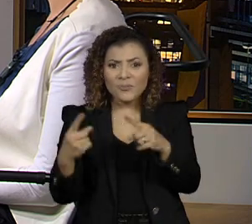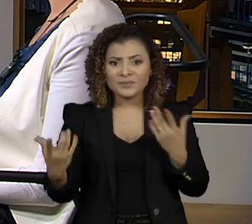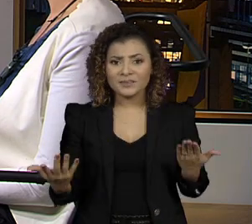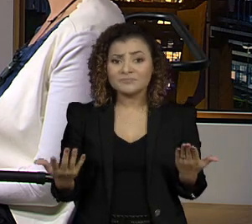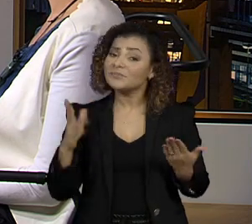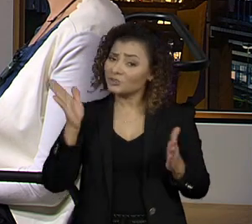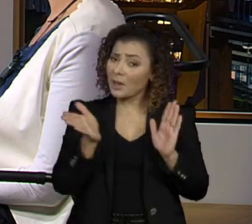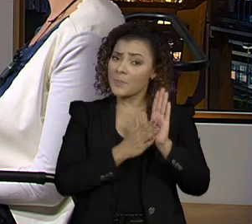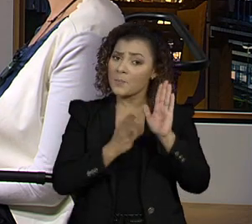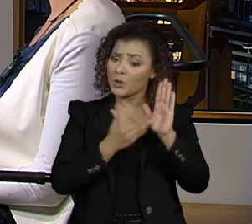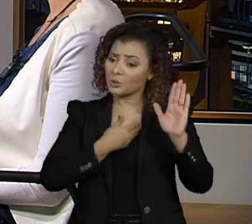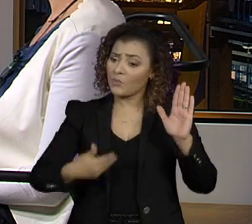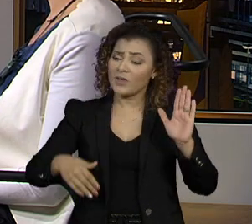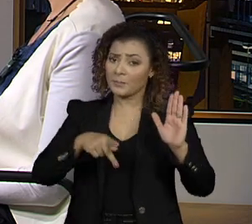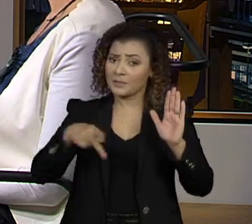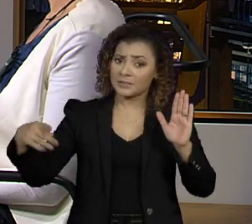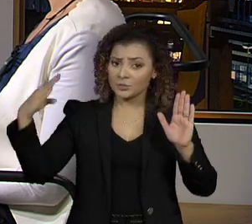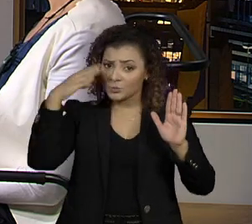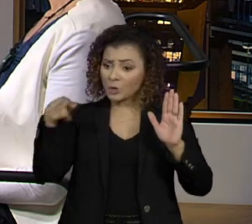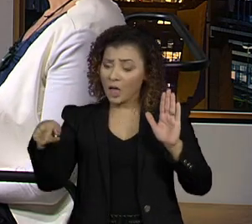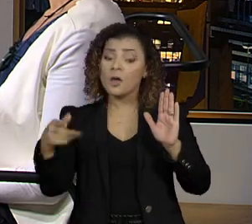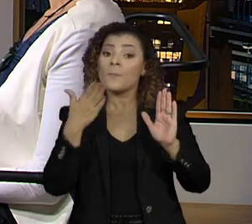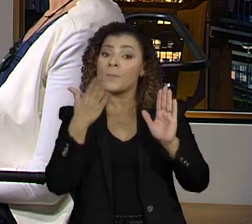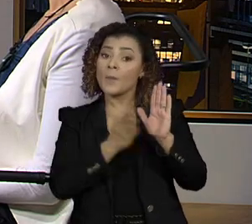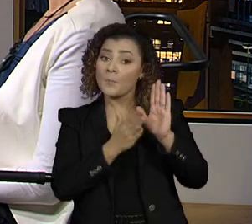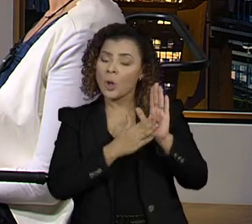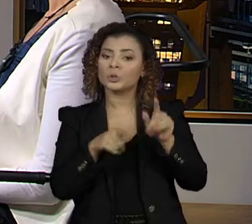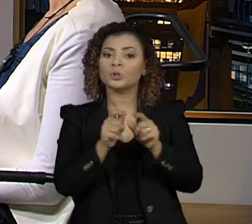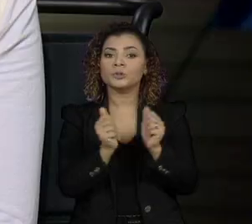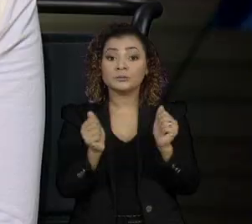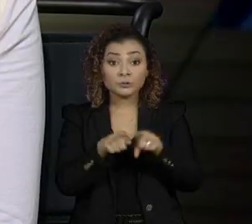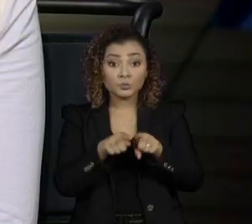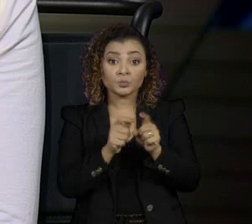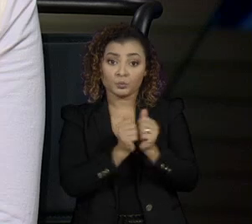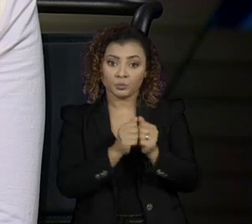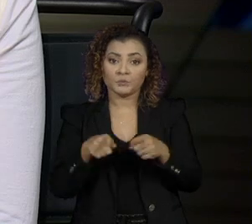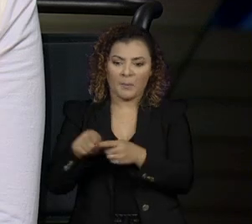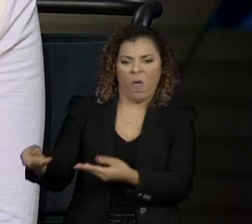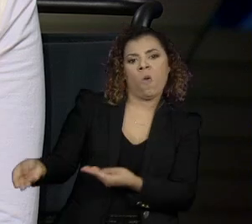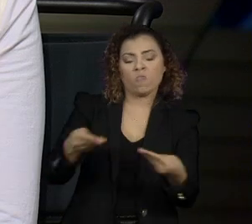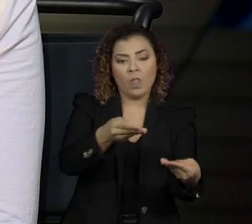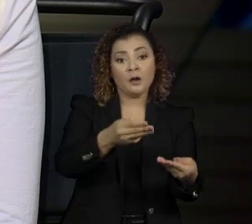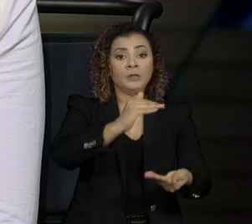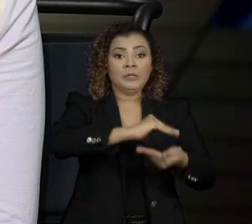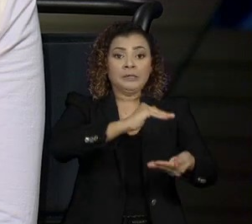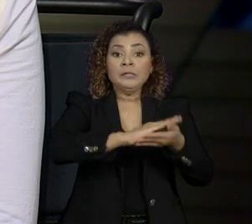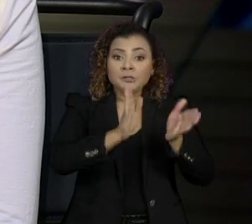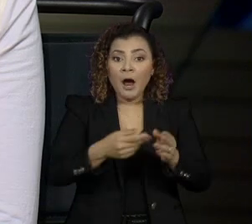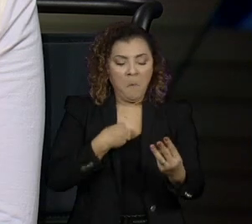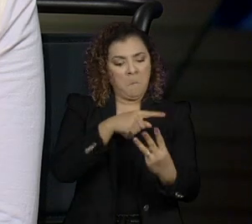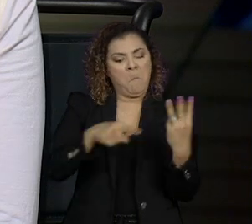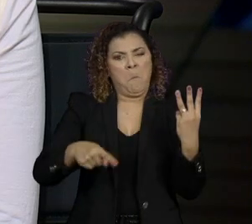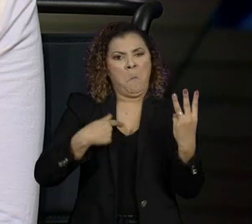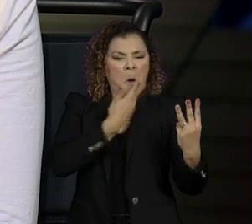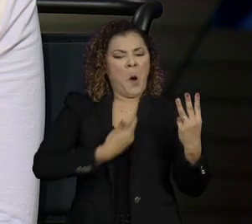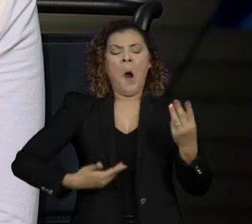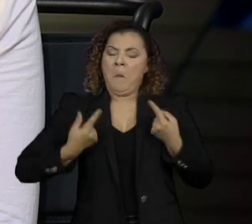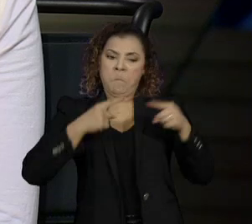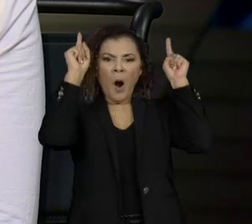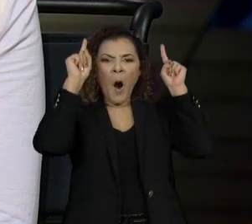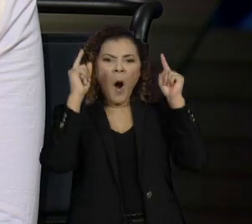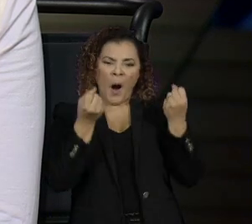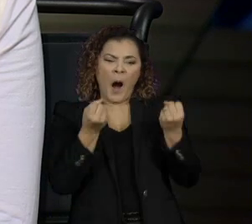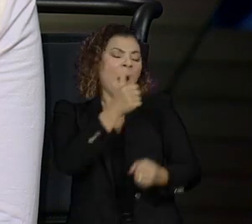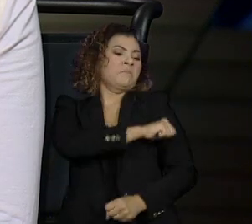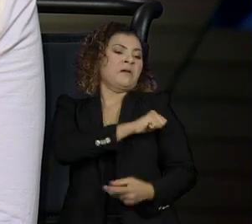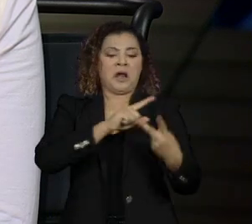que foi proposta pelo presidente da República junto ao Supremo Tribunal Federal para tentar atacar 3 governadores e que foi arquivada porque era um